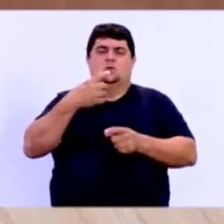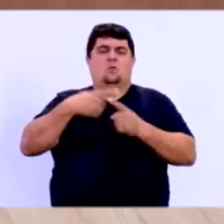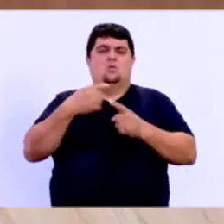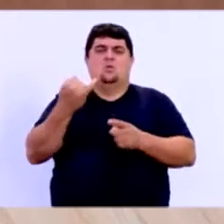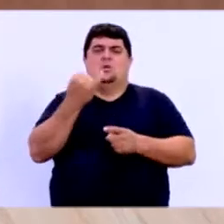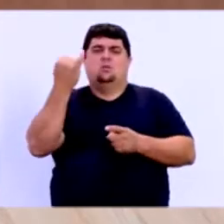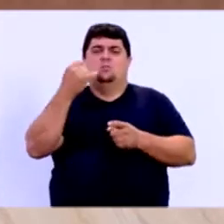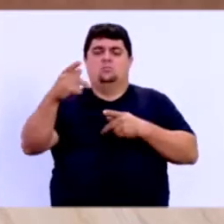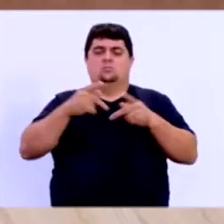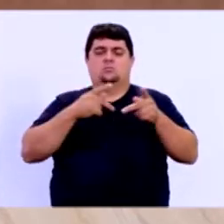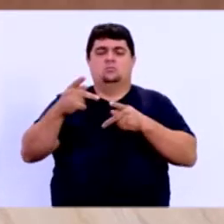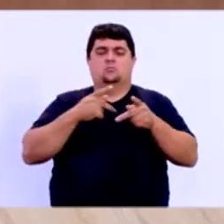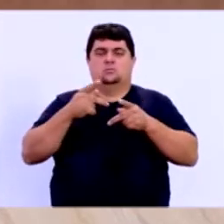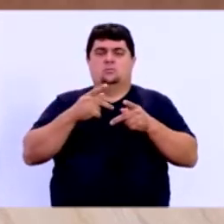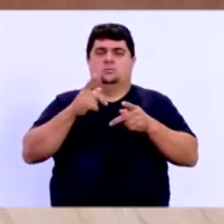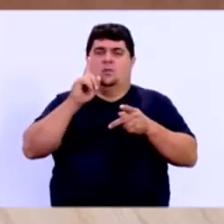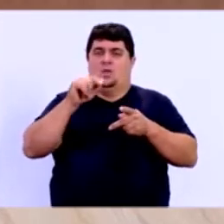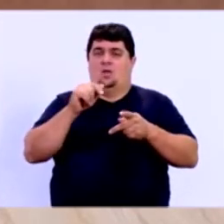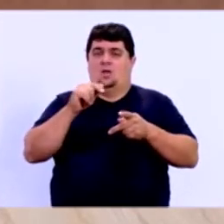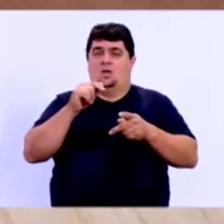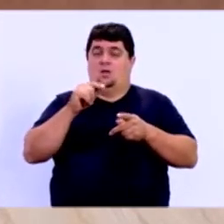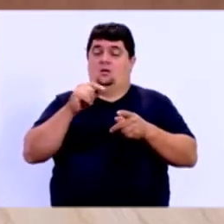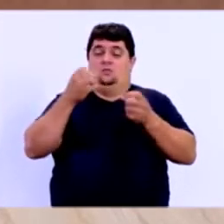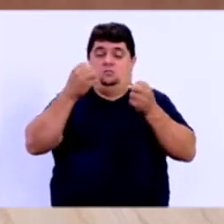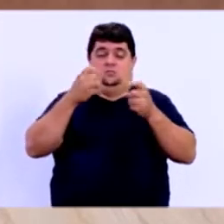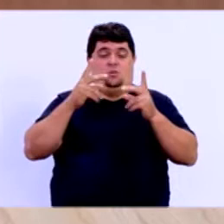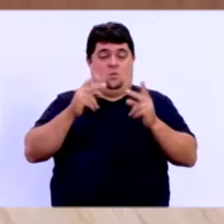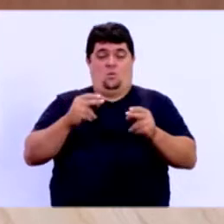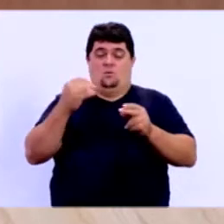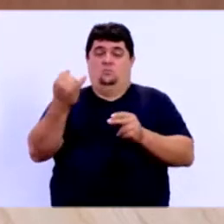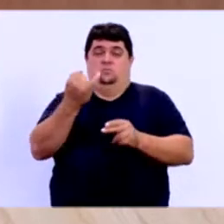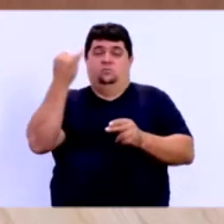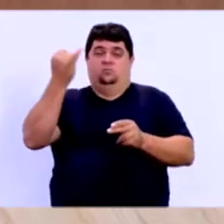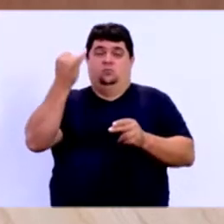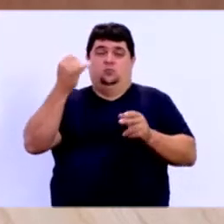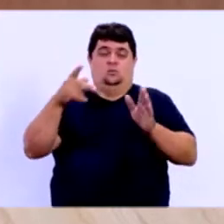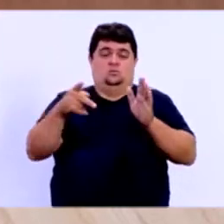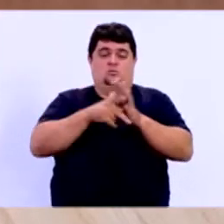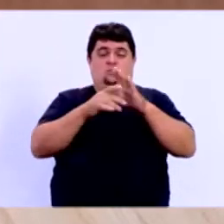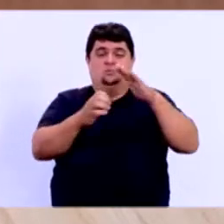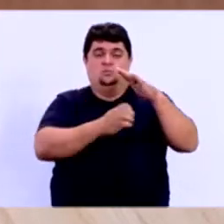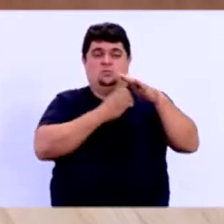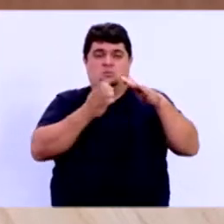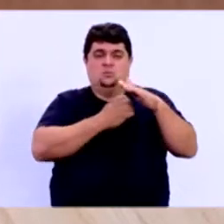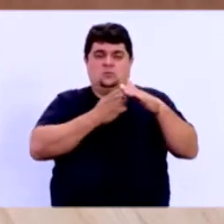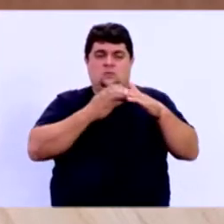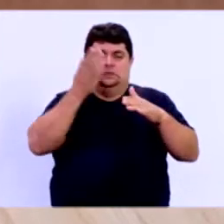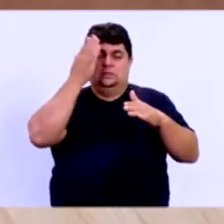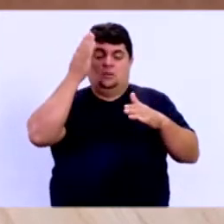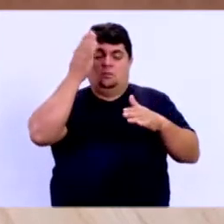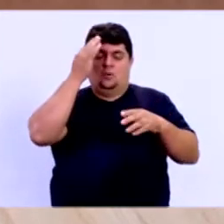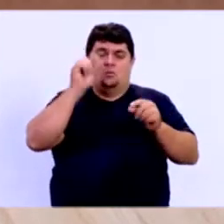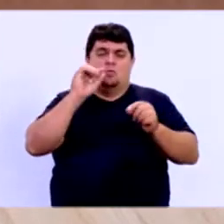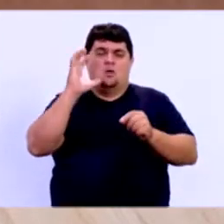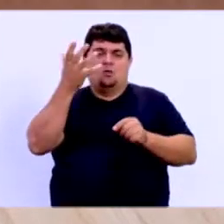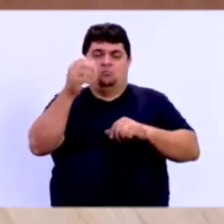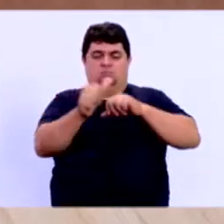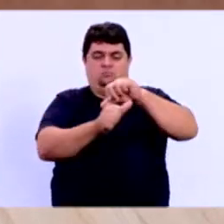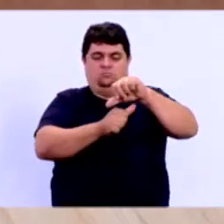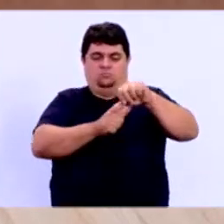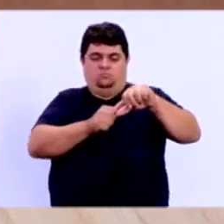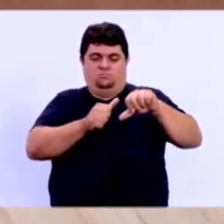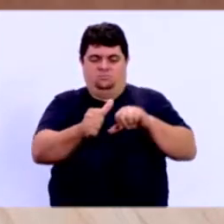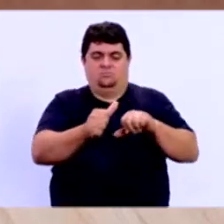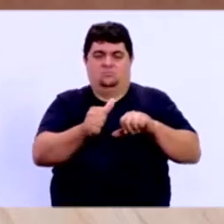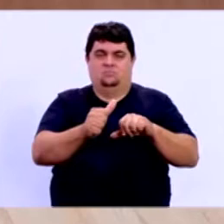do planejamento é falar da importância das organizações se prepararem para esses momentos de mudanças e para esses